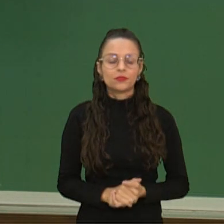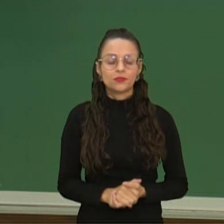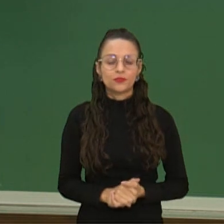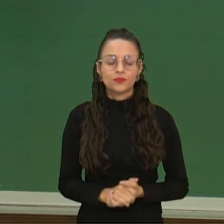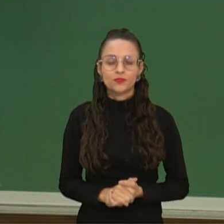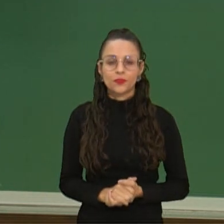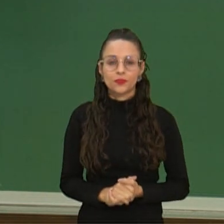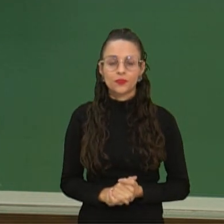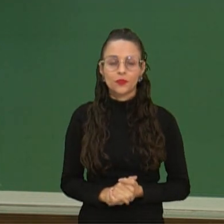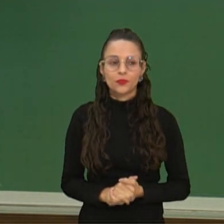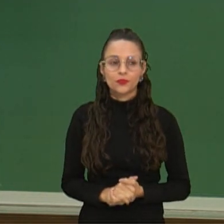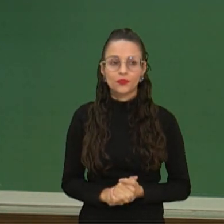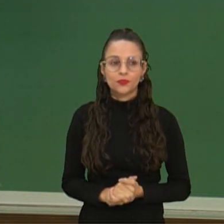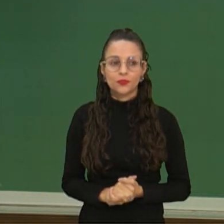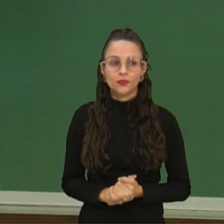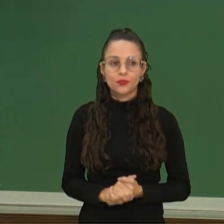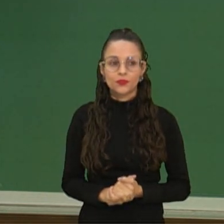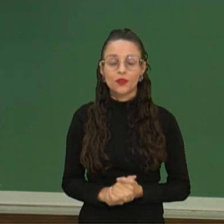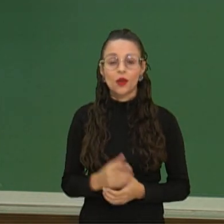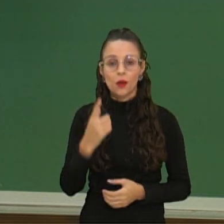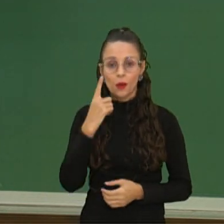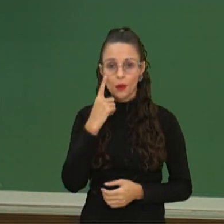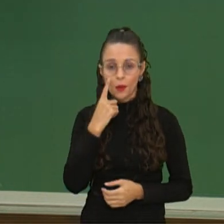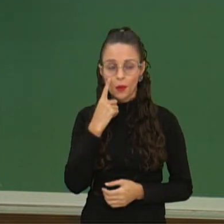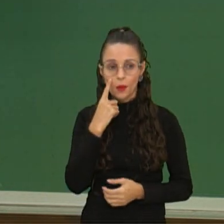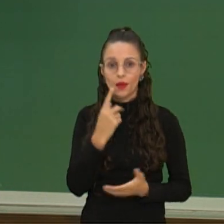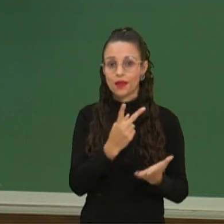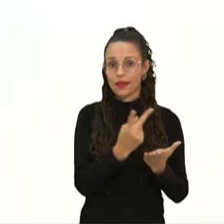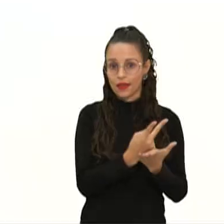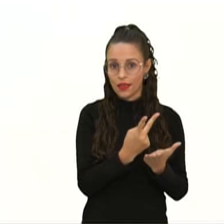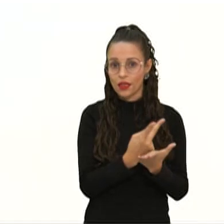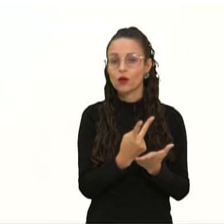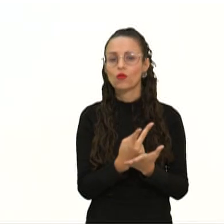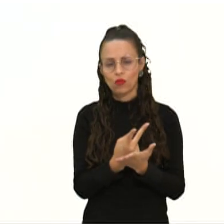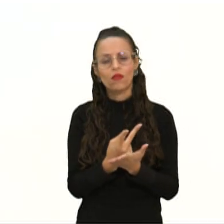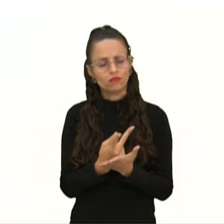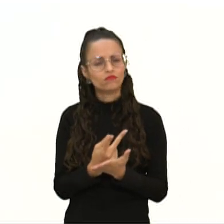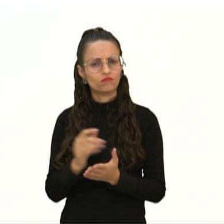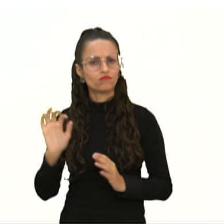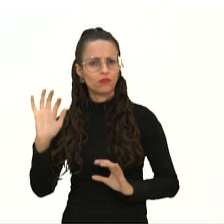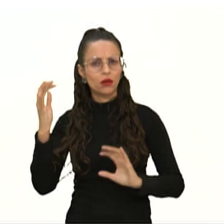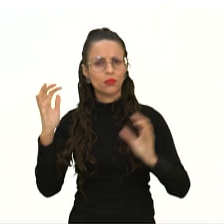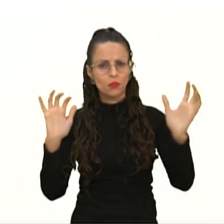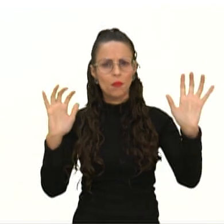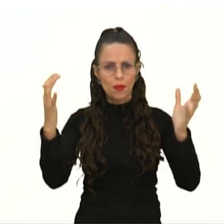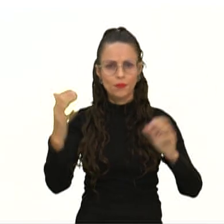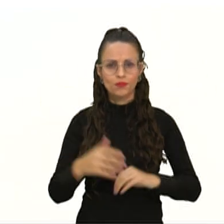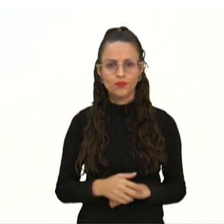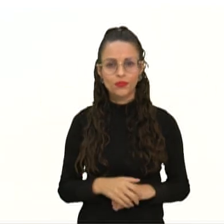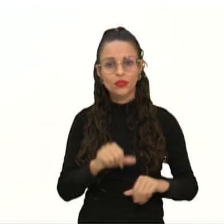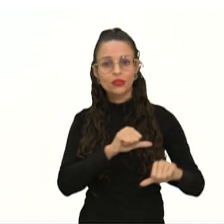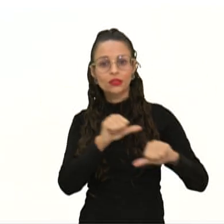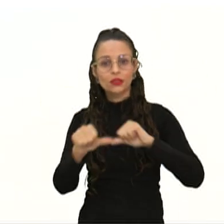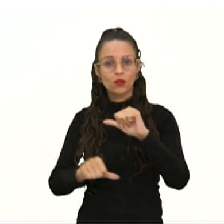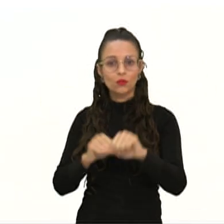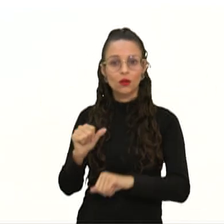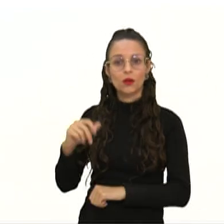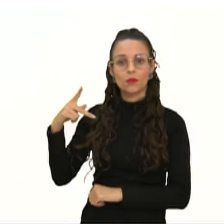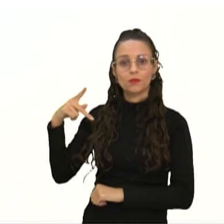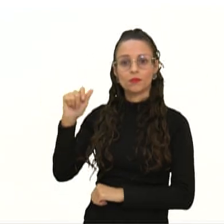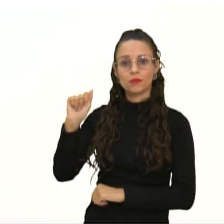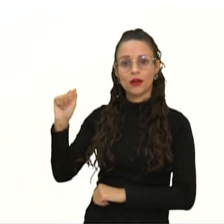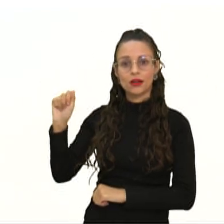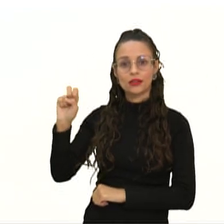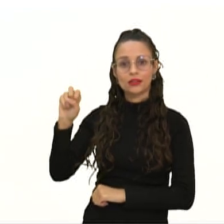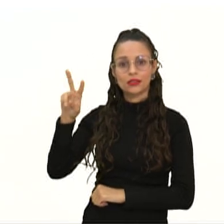Então, basicamente o que eu tenho é o seguinte, ó. Erros são cometidos. Transformamos para a voz passiva.